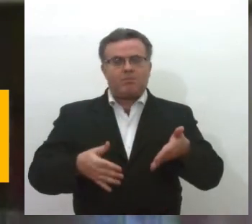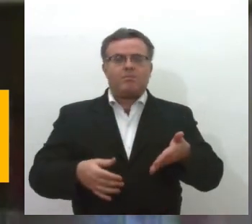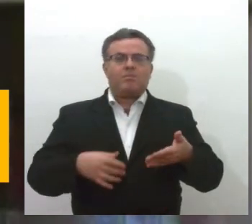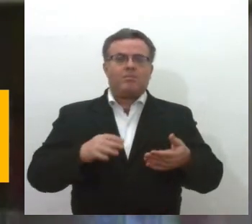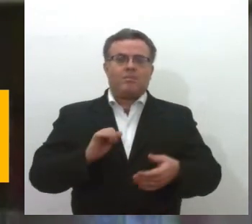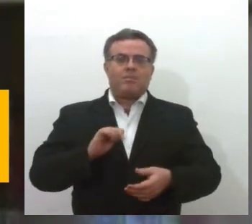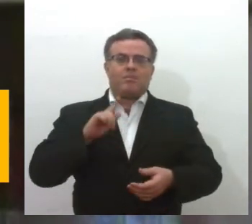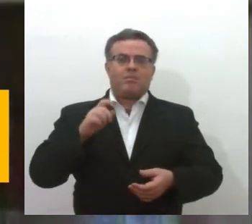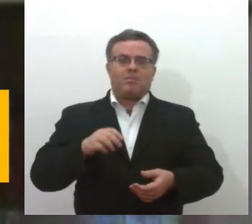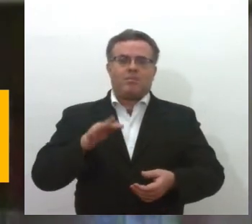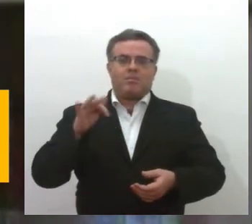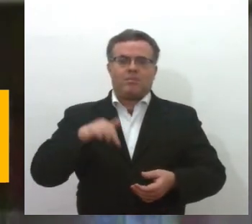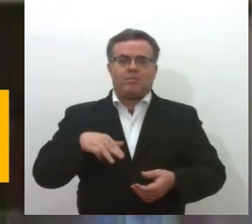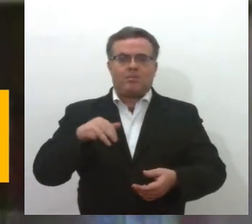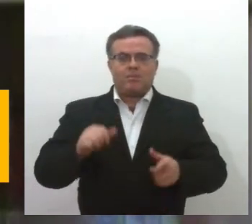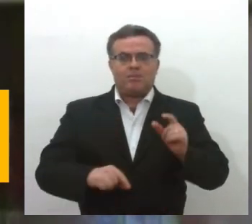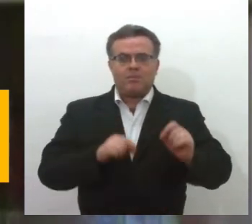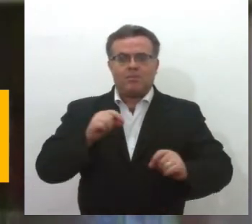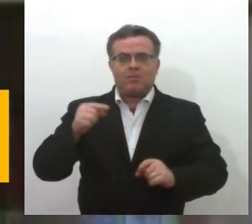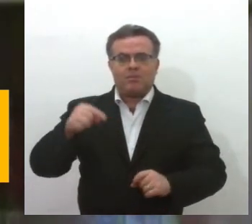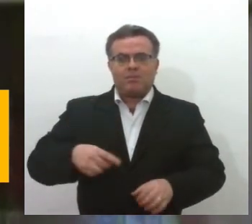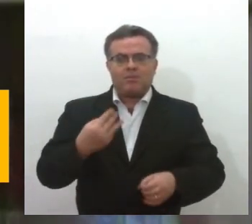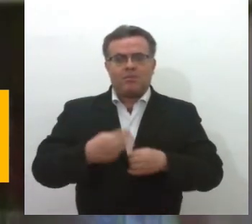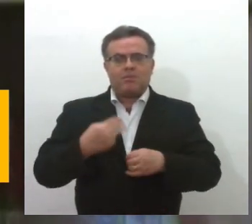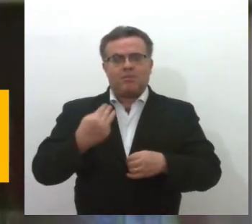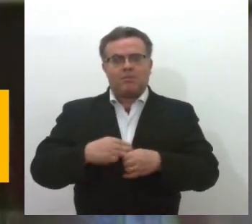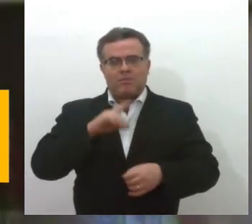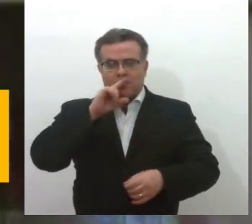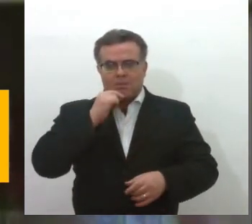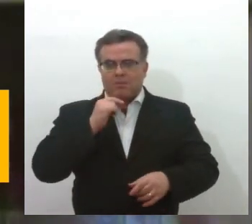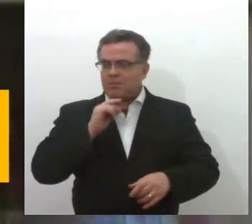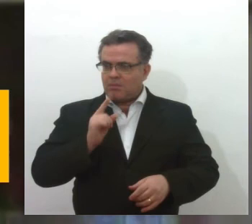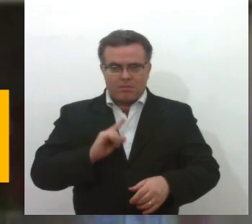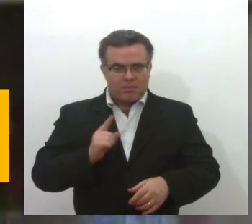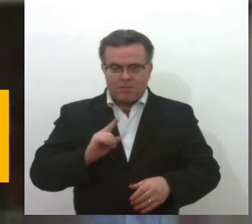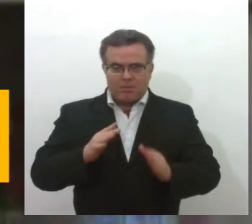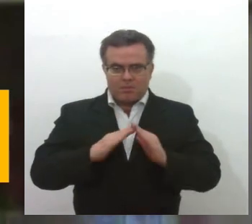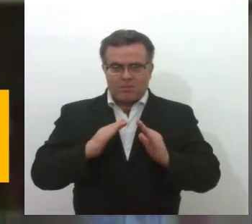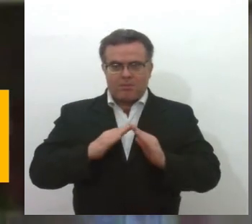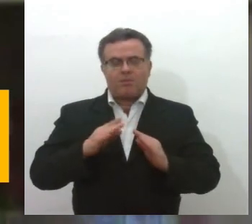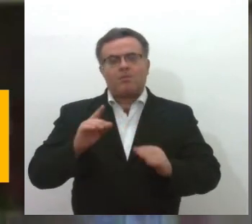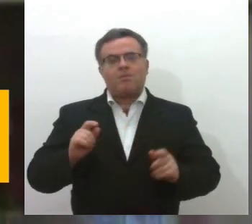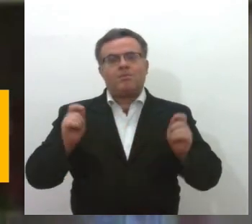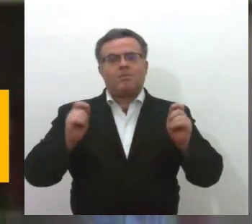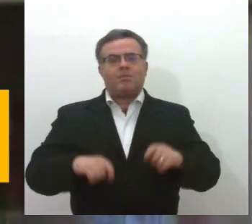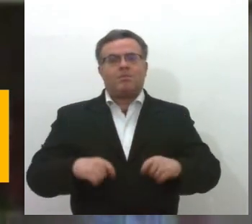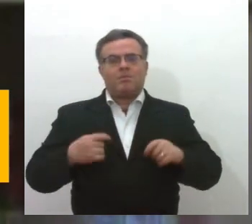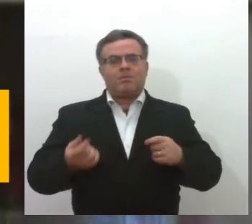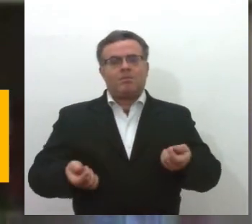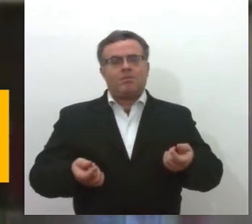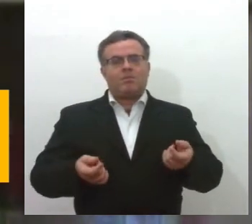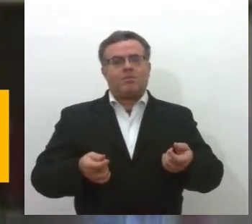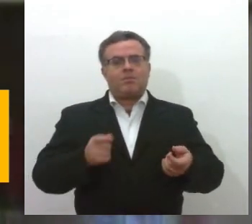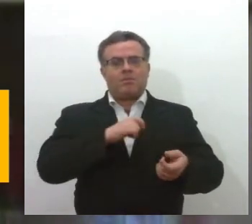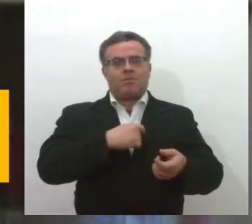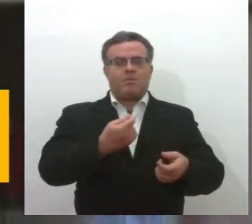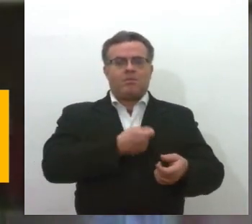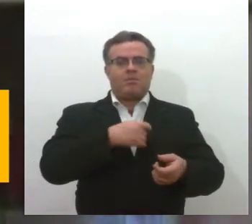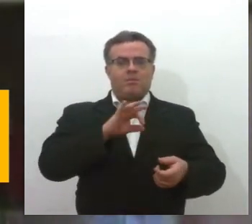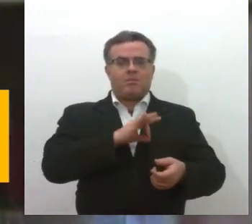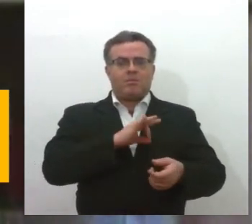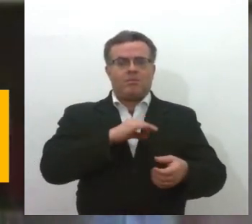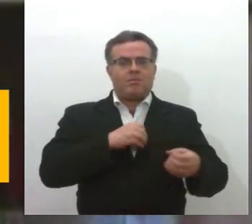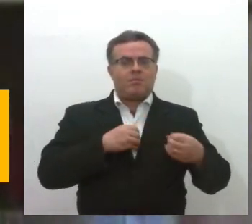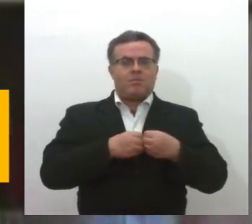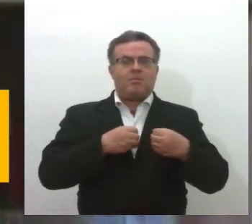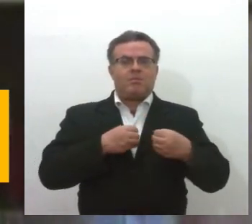mas embora a pessoa não resida no município de Aracaju, ela pode procurar a delegacia de polícia mais próxima da sua residência.